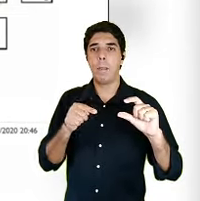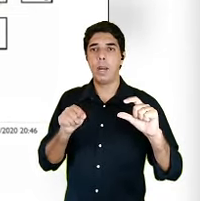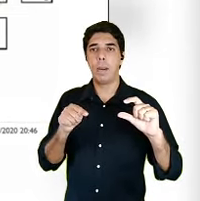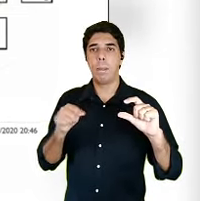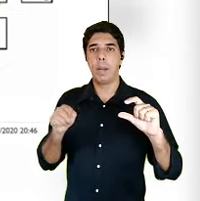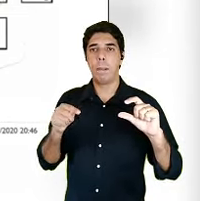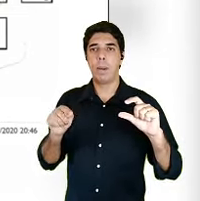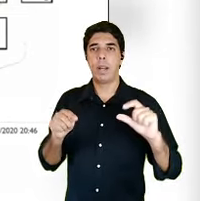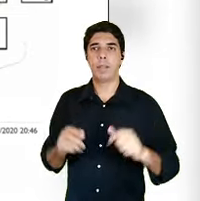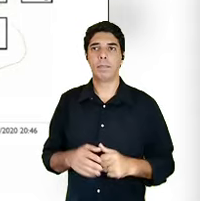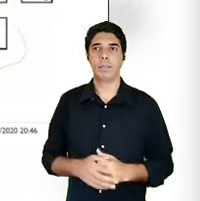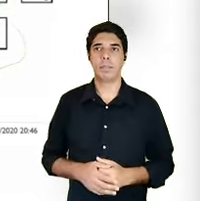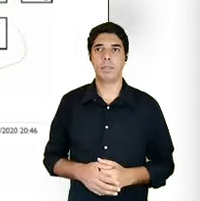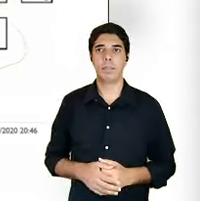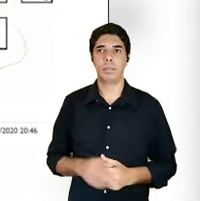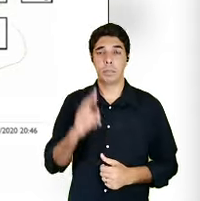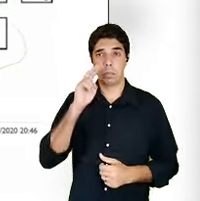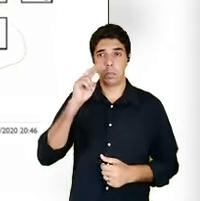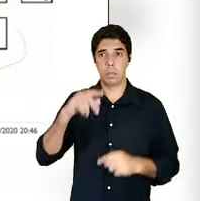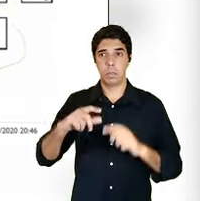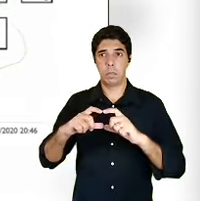superior, está representada aqui, ó.